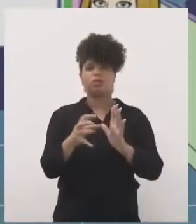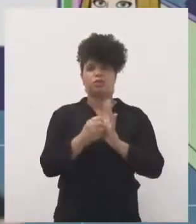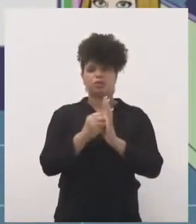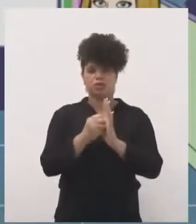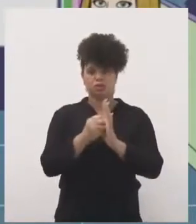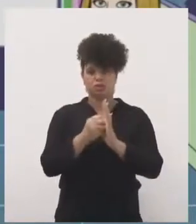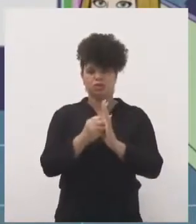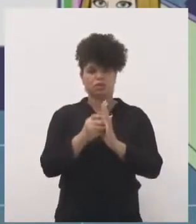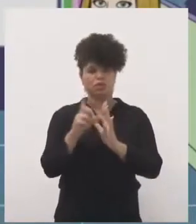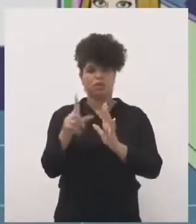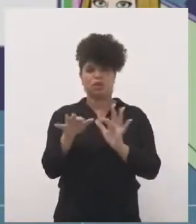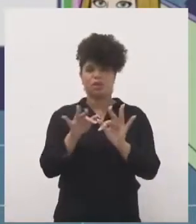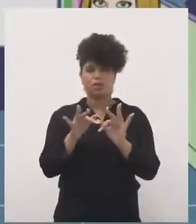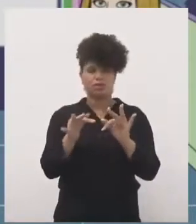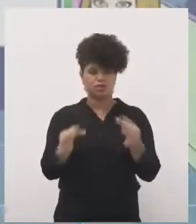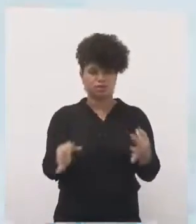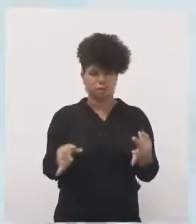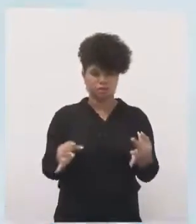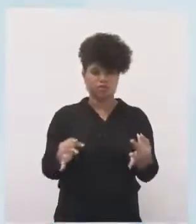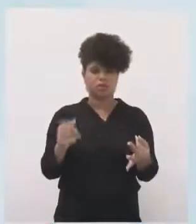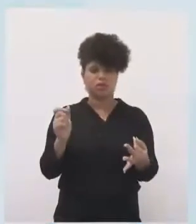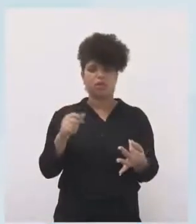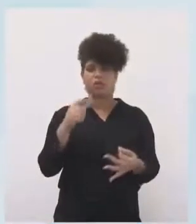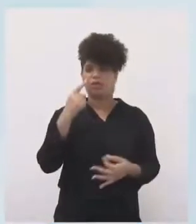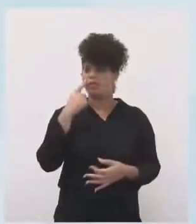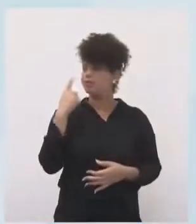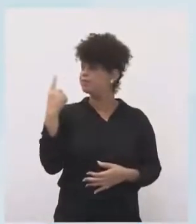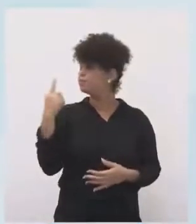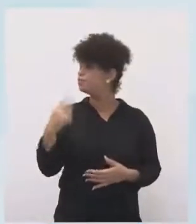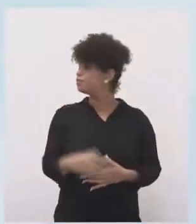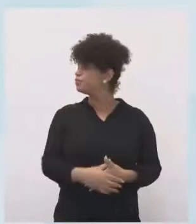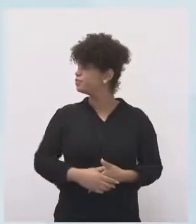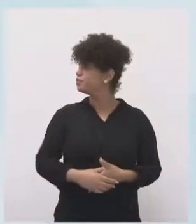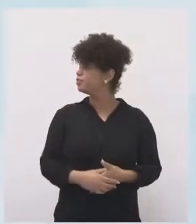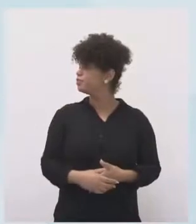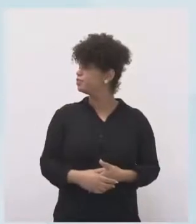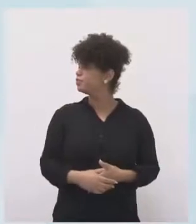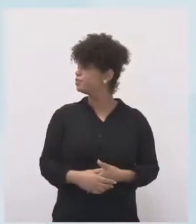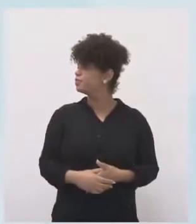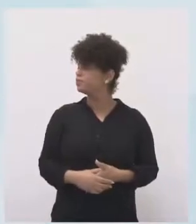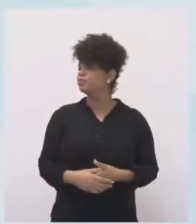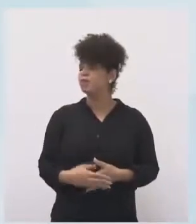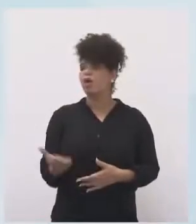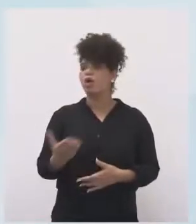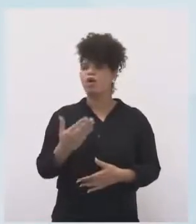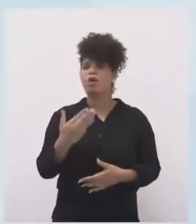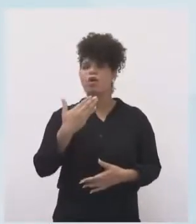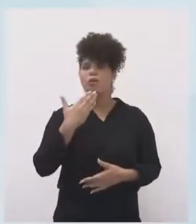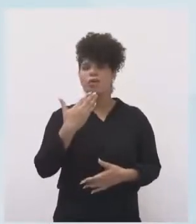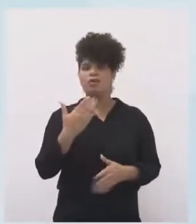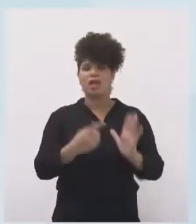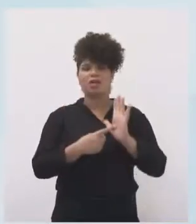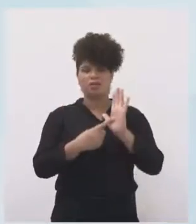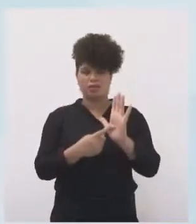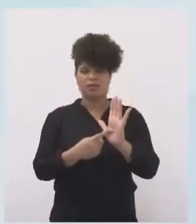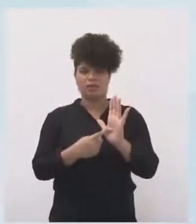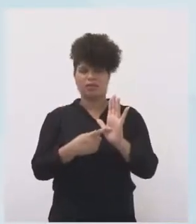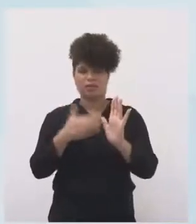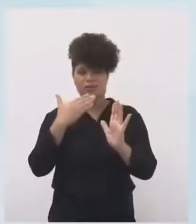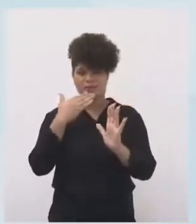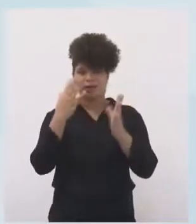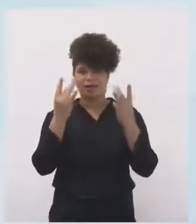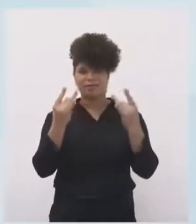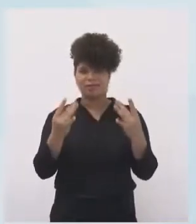muito simples, né? Você já vai ter a sua conta educacional. Eu acho que eu vou passar agora para a demo, Ana, porque aí eu já posso mostrar